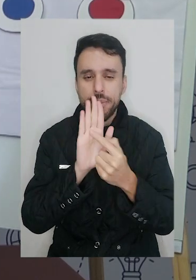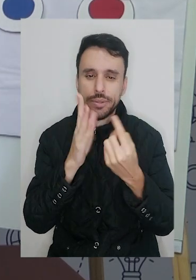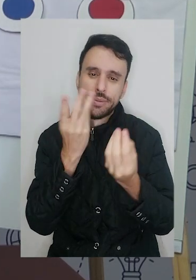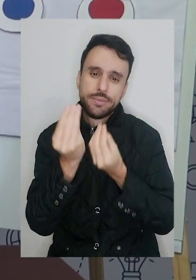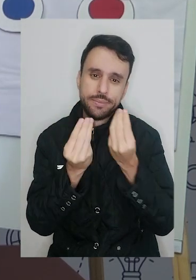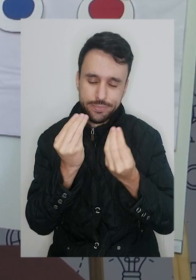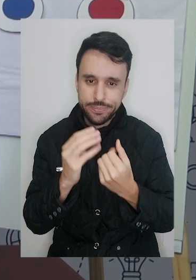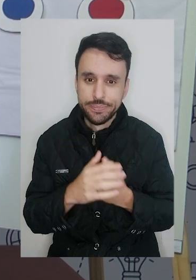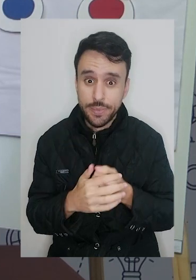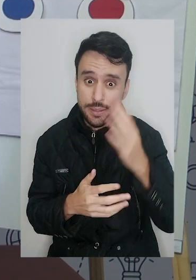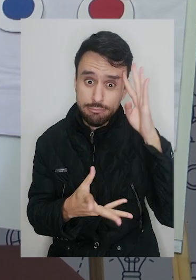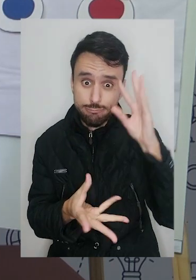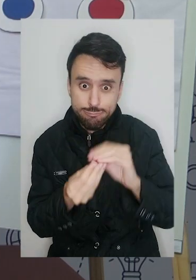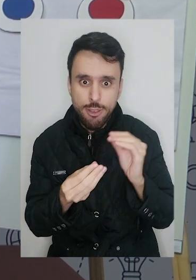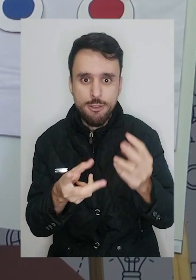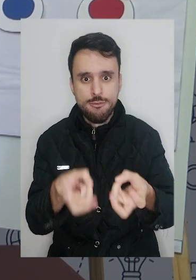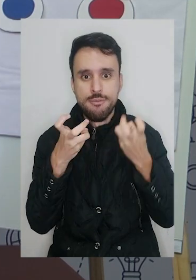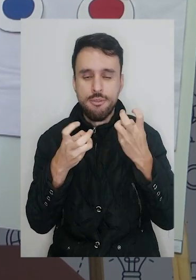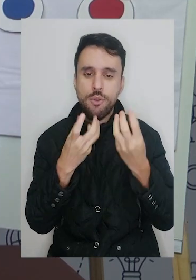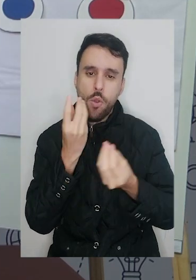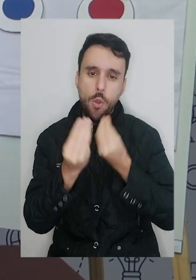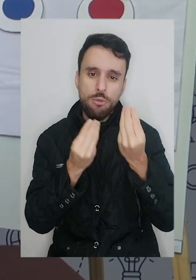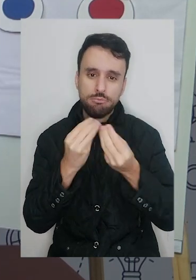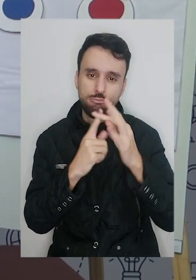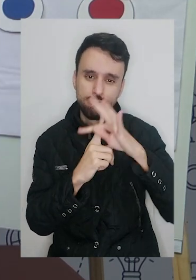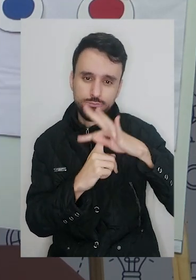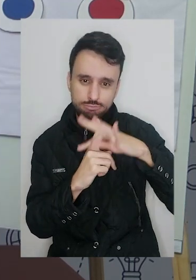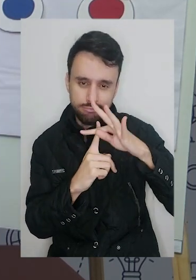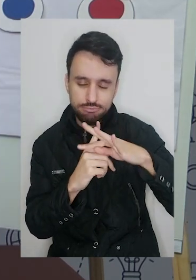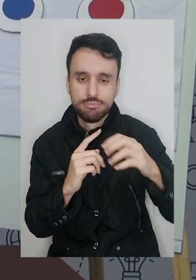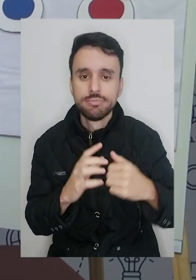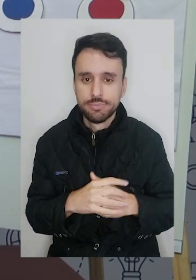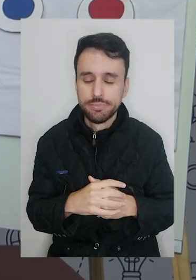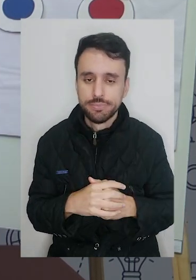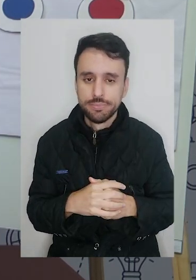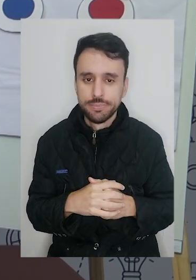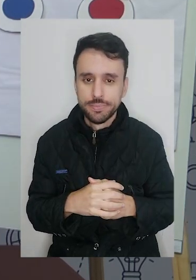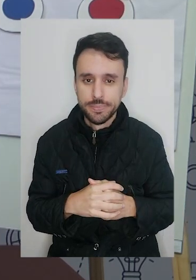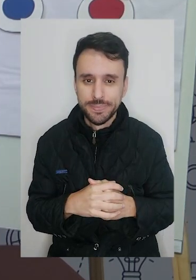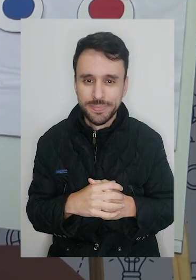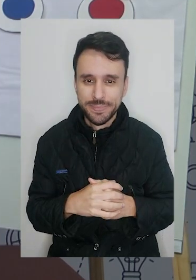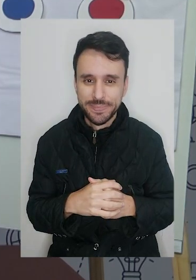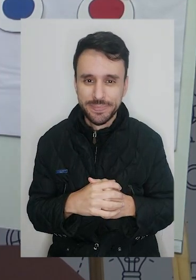termômetro para você saber a temperatura. Vou deixar ele aqui no cantinho.